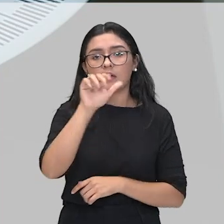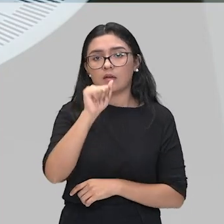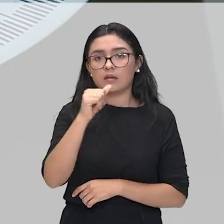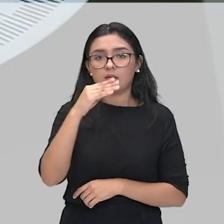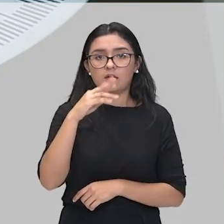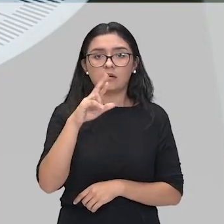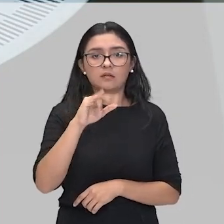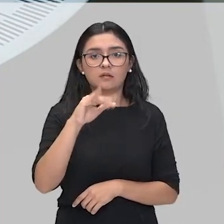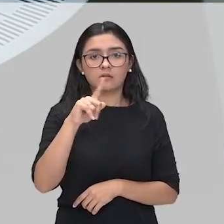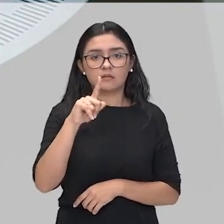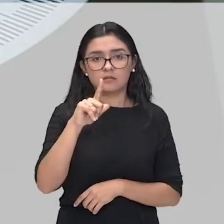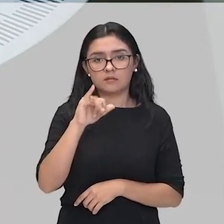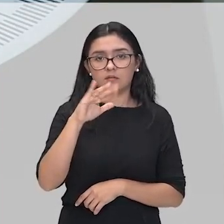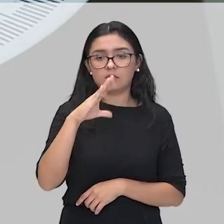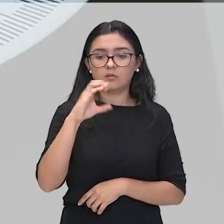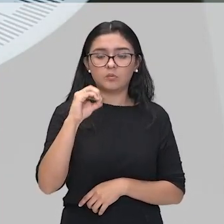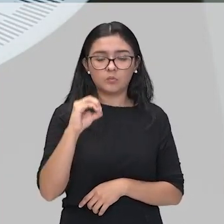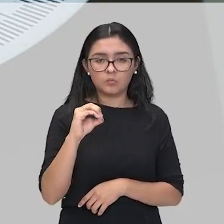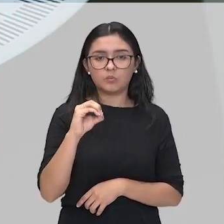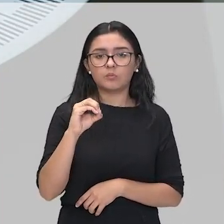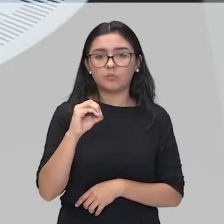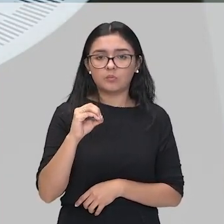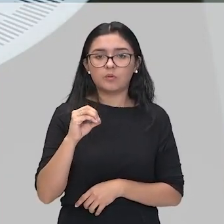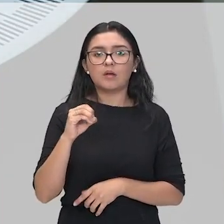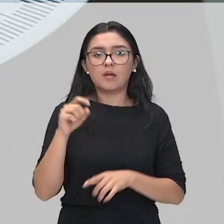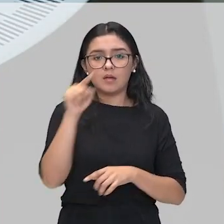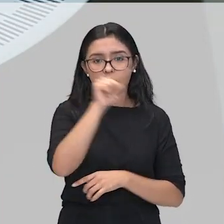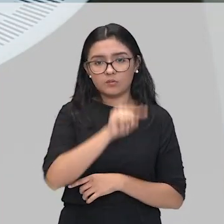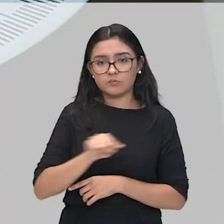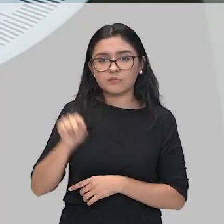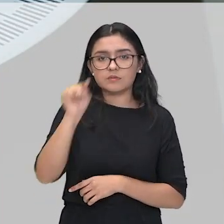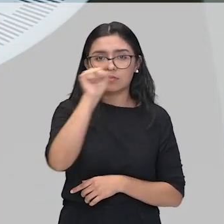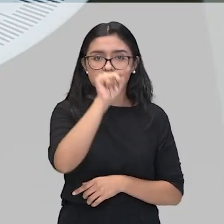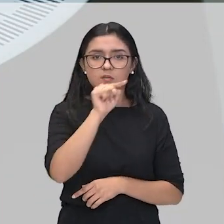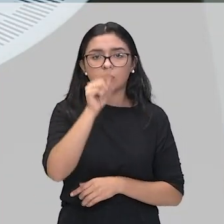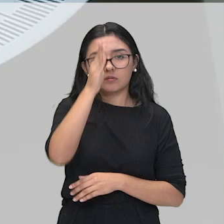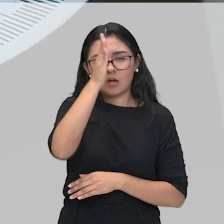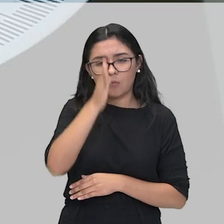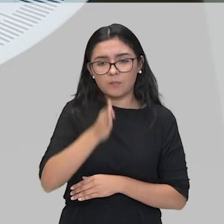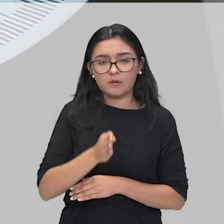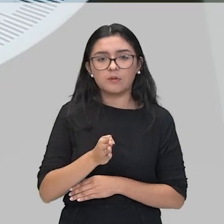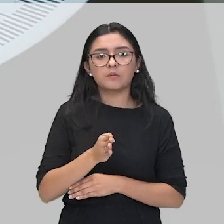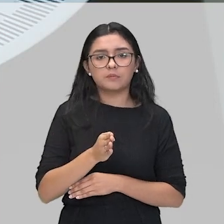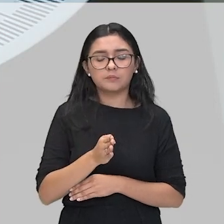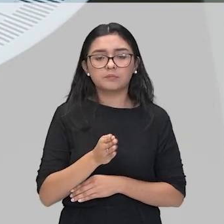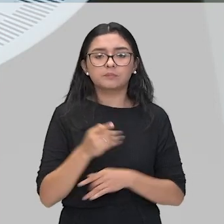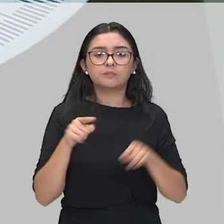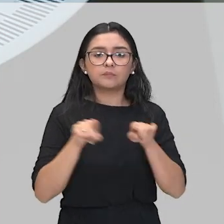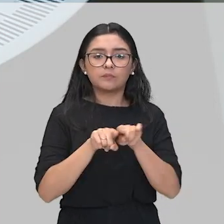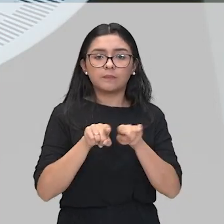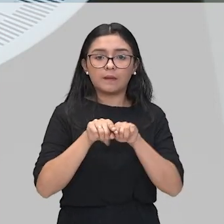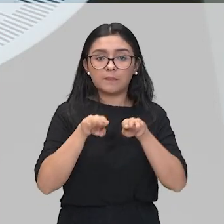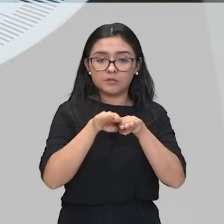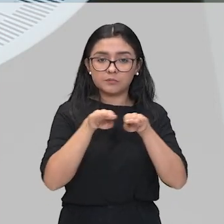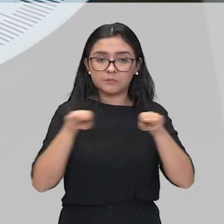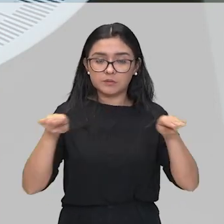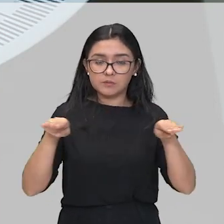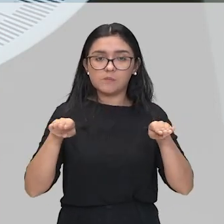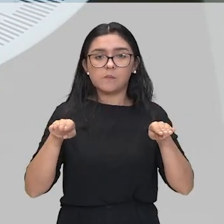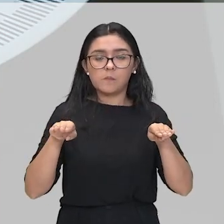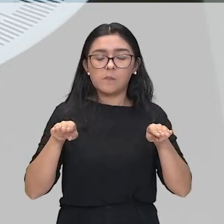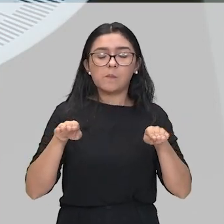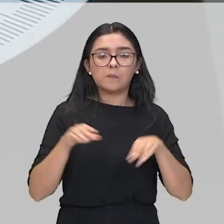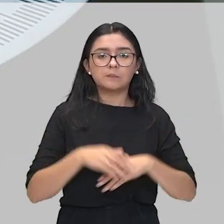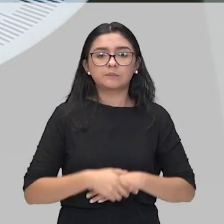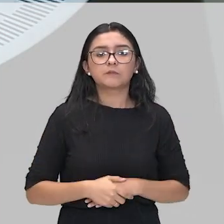ela tem a forma de um semicírculo. É um círculo cortado ao meio. A parte plana do círculo, nós vamos